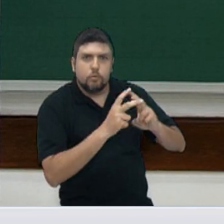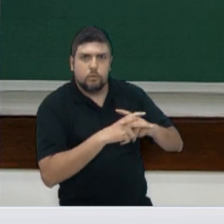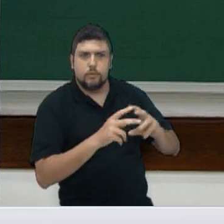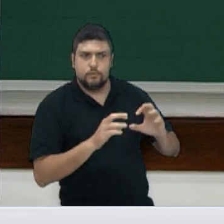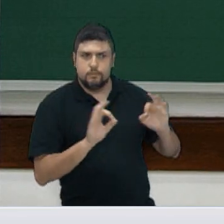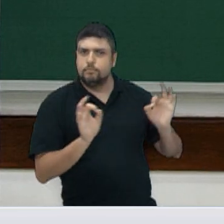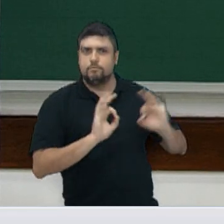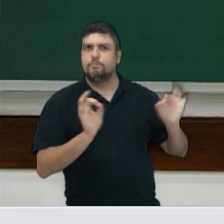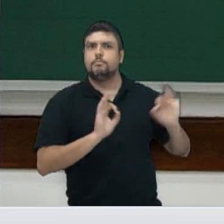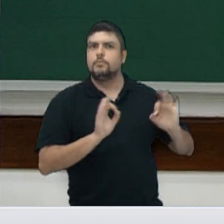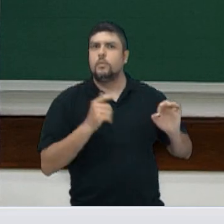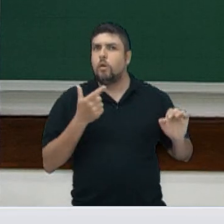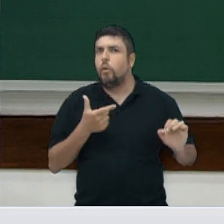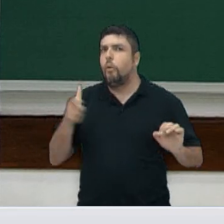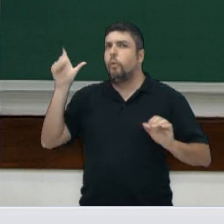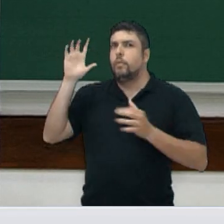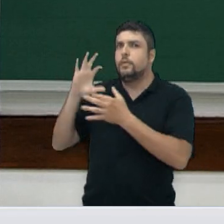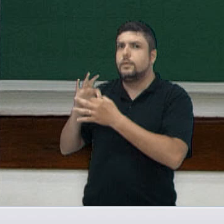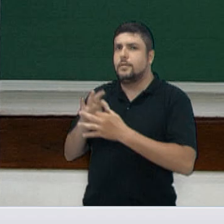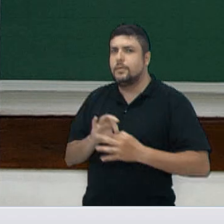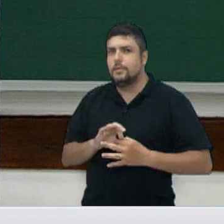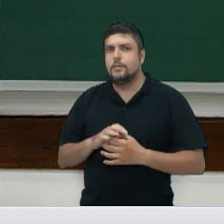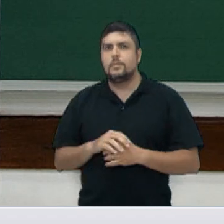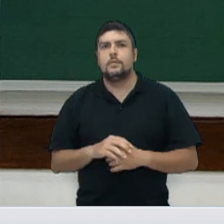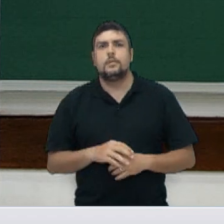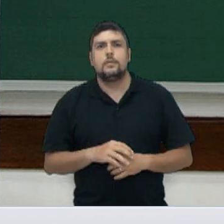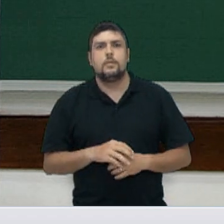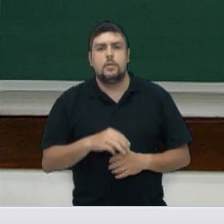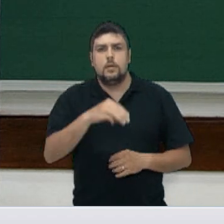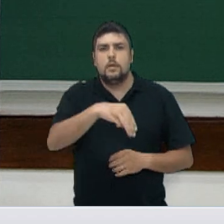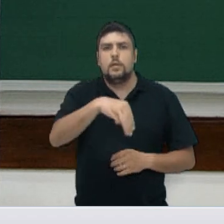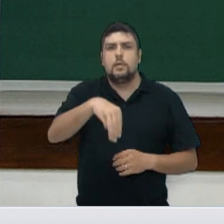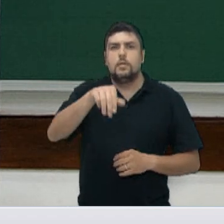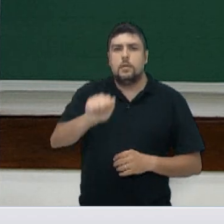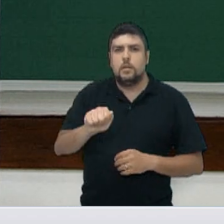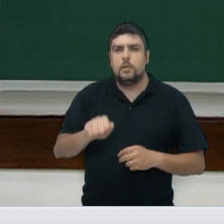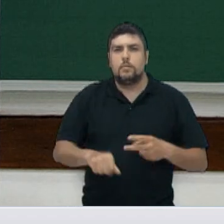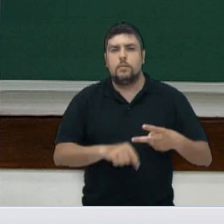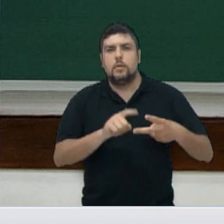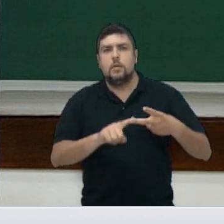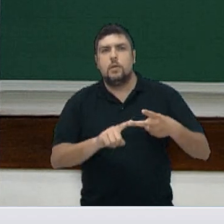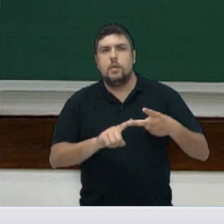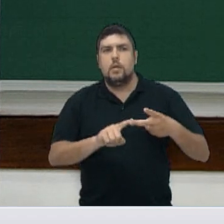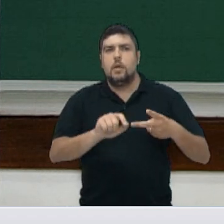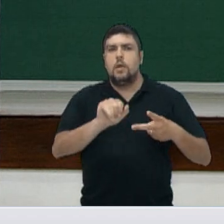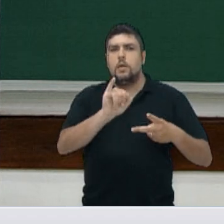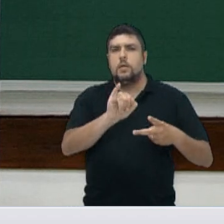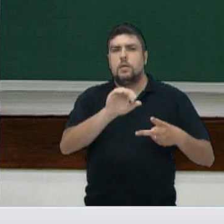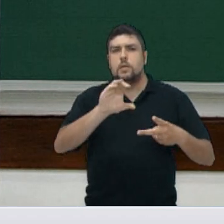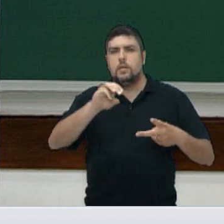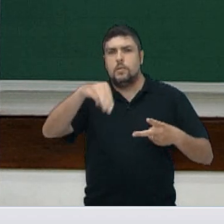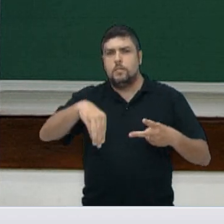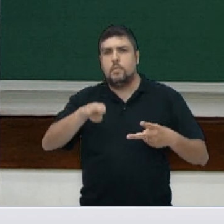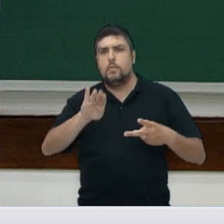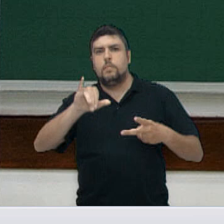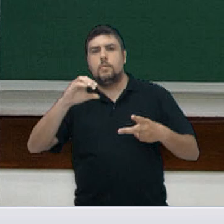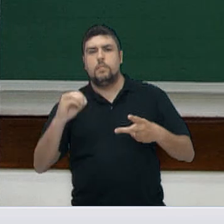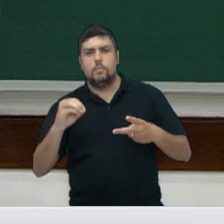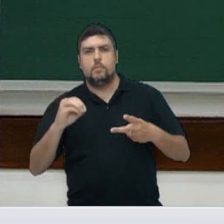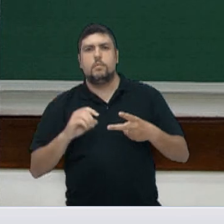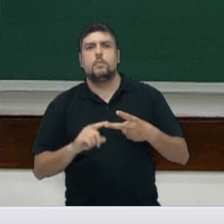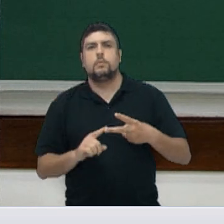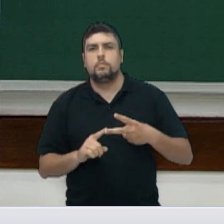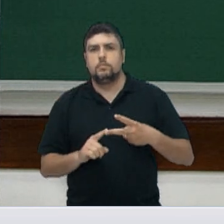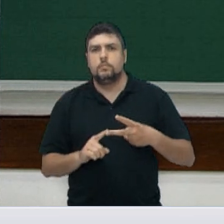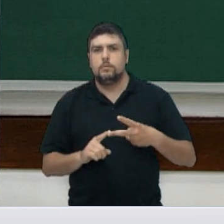luta agora, nós estamos falando de outra coisa. MMA e ICMBio, tá? Anotou